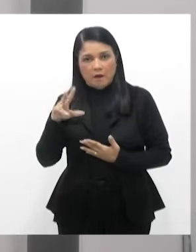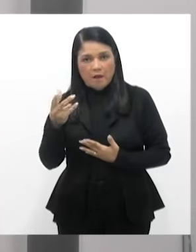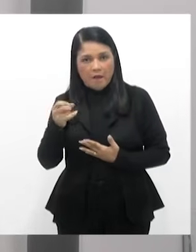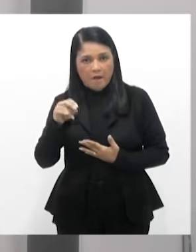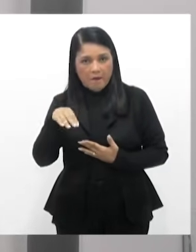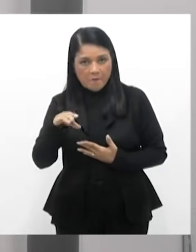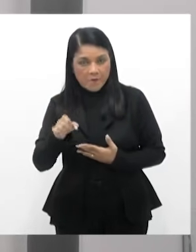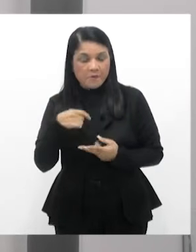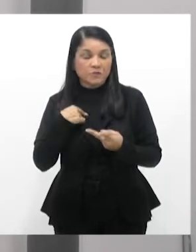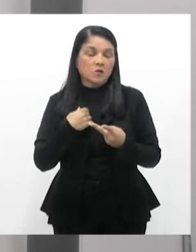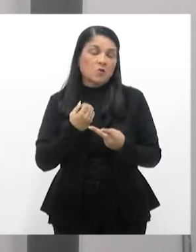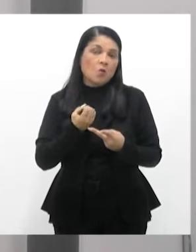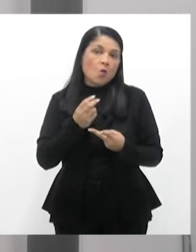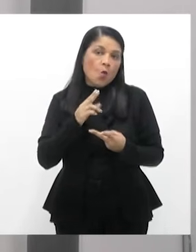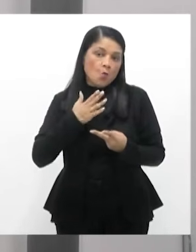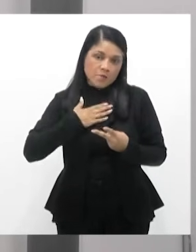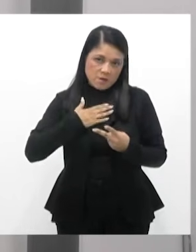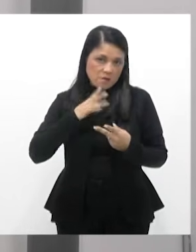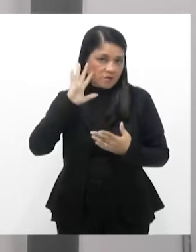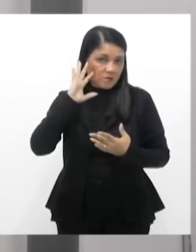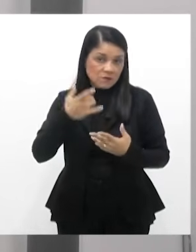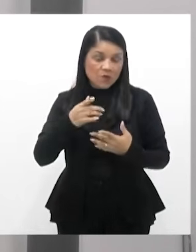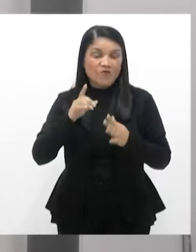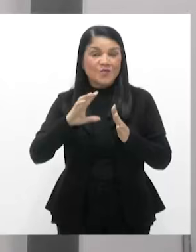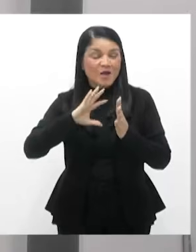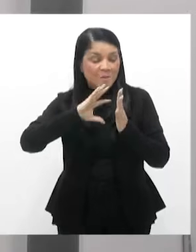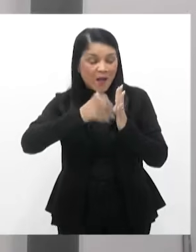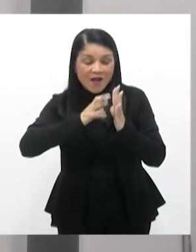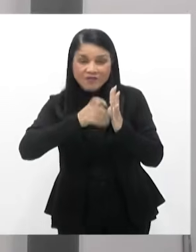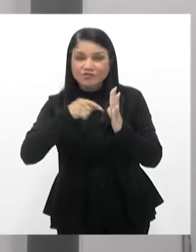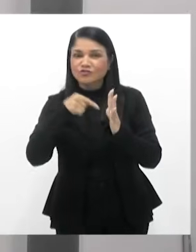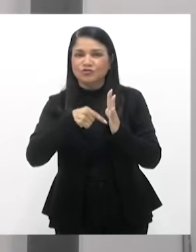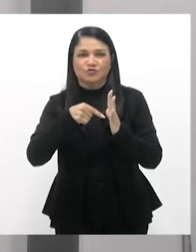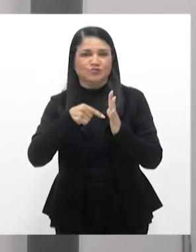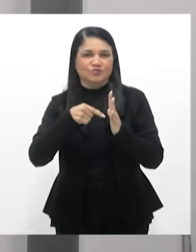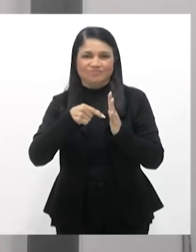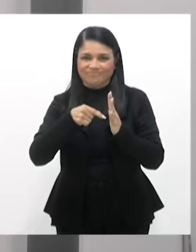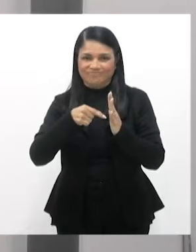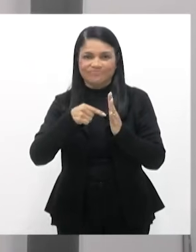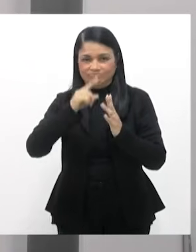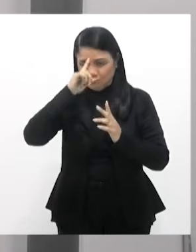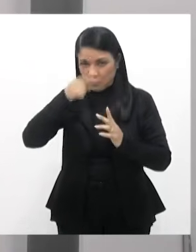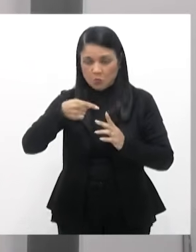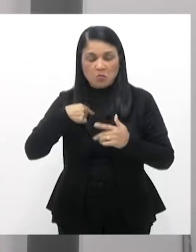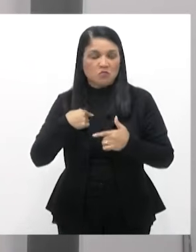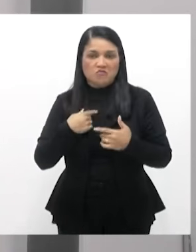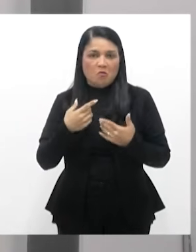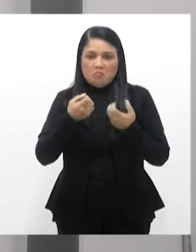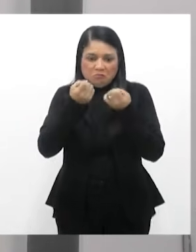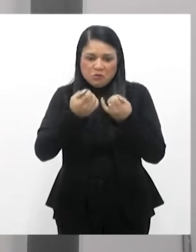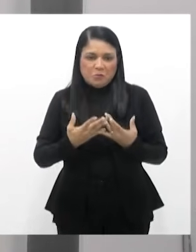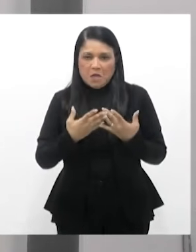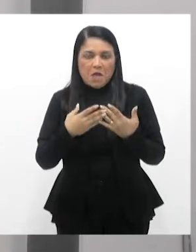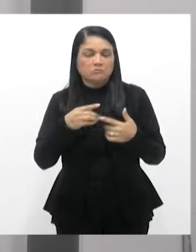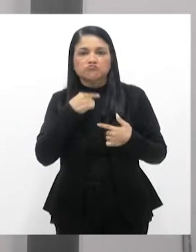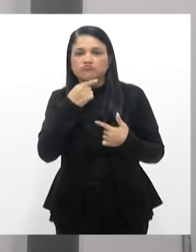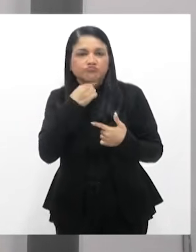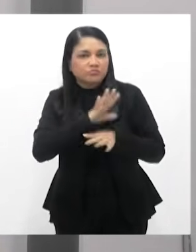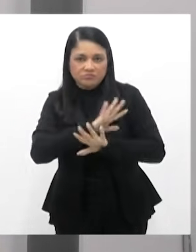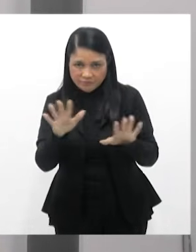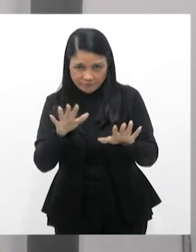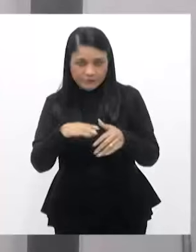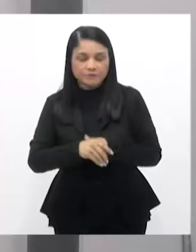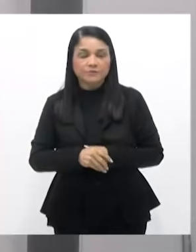minha como presidente da CCJ, mas uma decisão partidária que não me diz respeito sequer tecer comentários. Então, fica aqui a